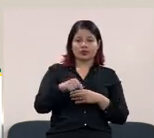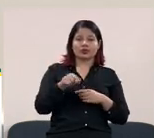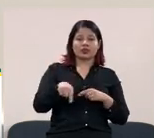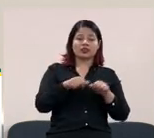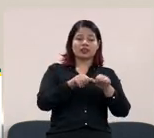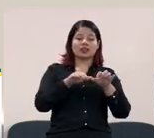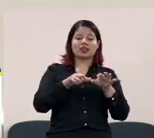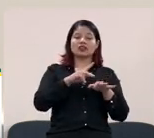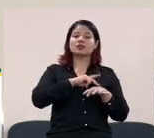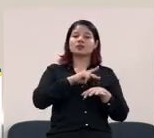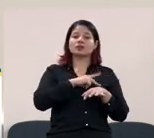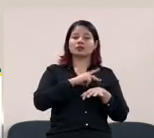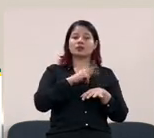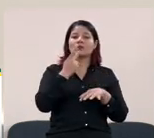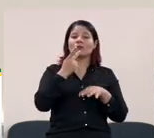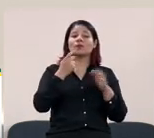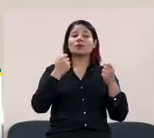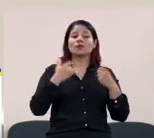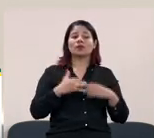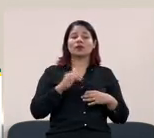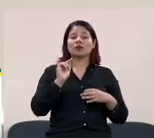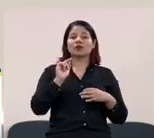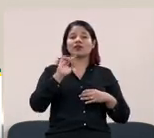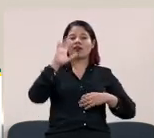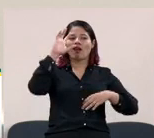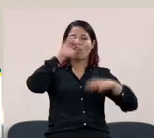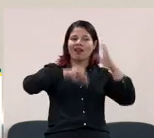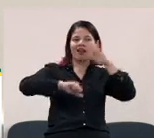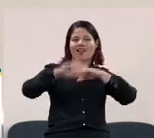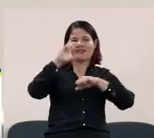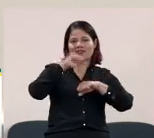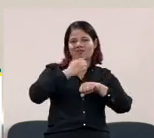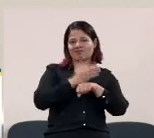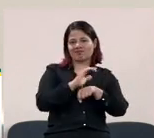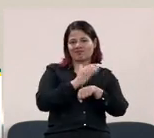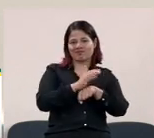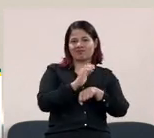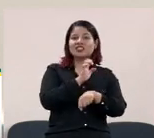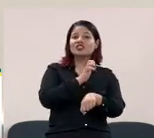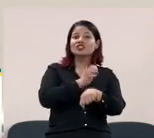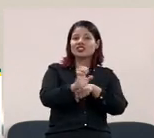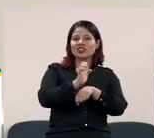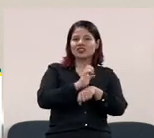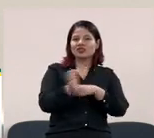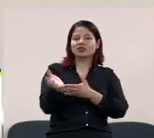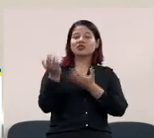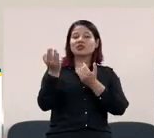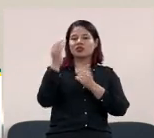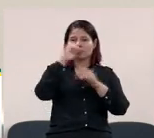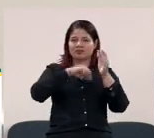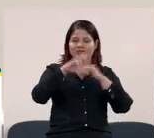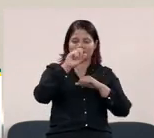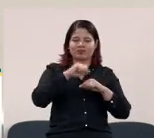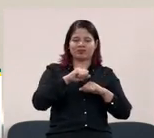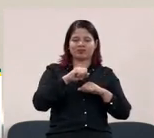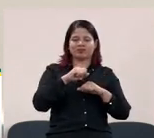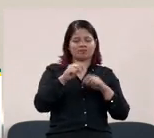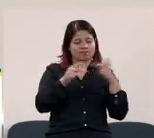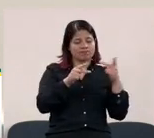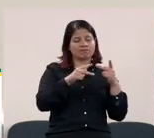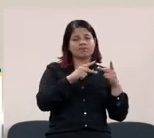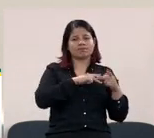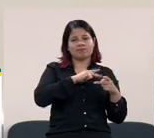audiência pública que tratou sobre aprendizagem, um projeto, uma política pública muito interessante